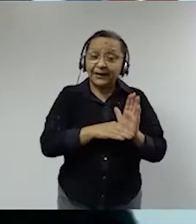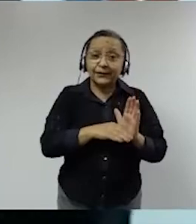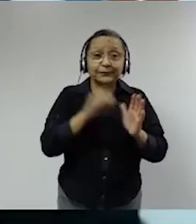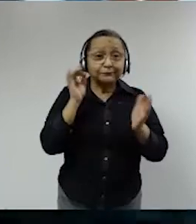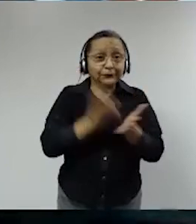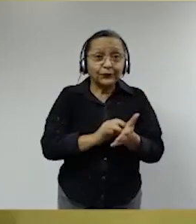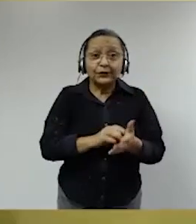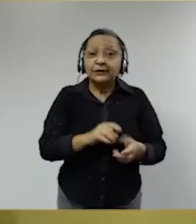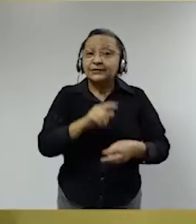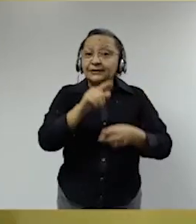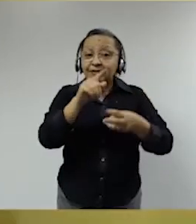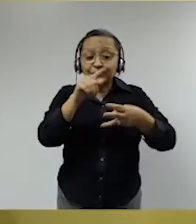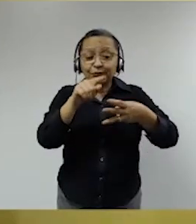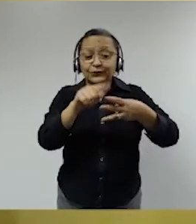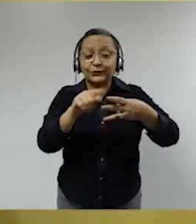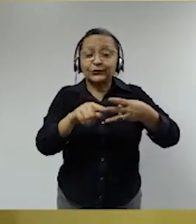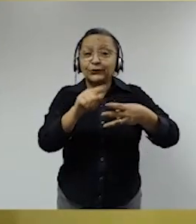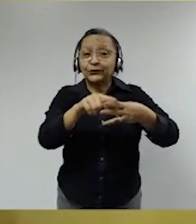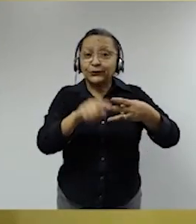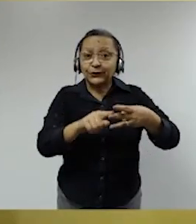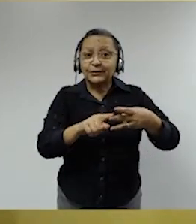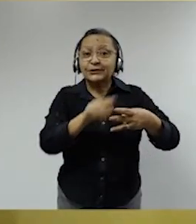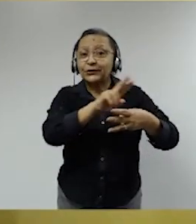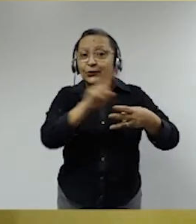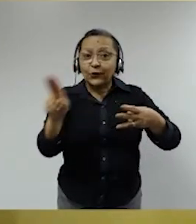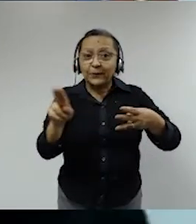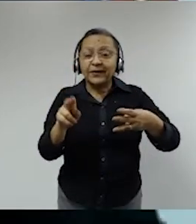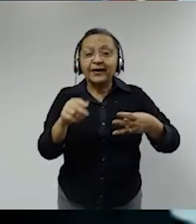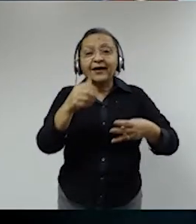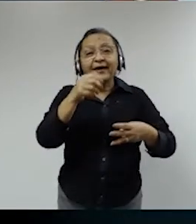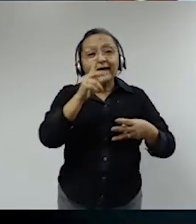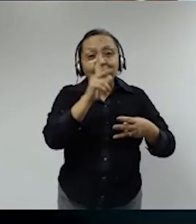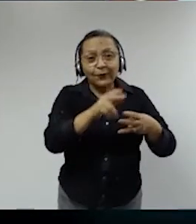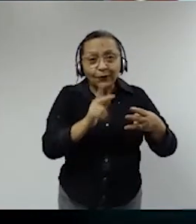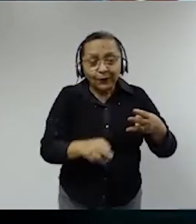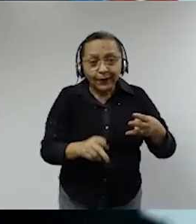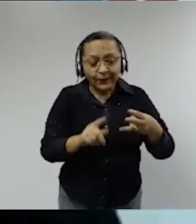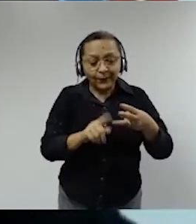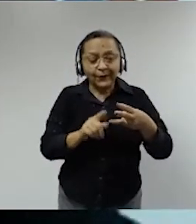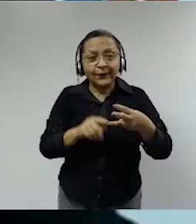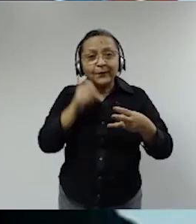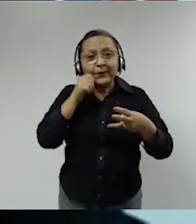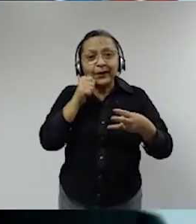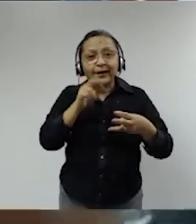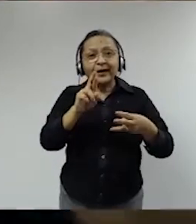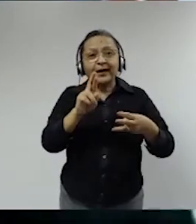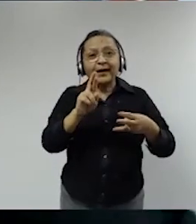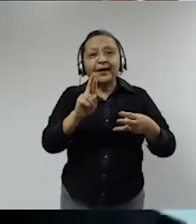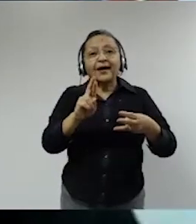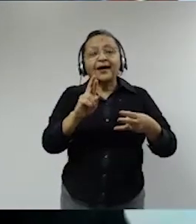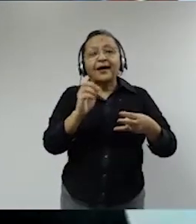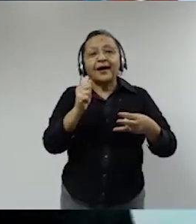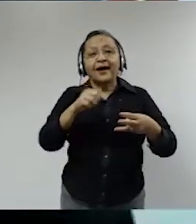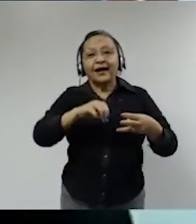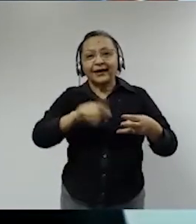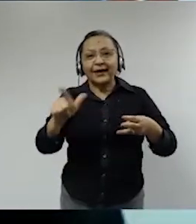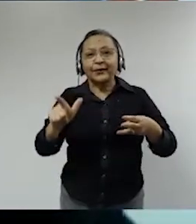Alexandres, que coube a mim aqui apenas ser um mero moderador e observador dessas